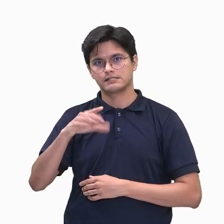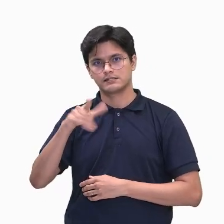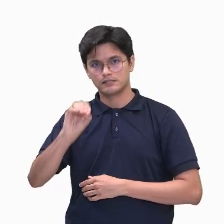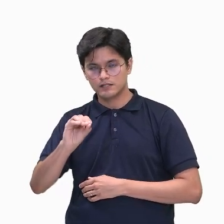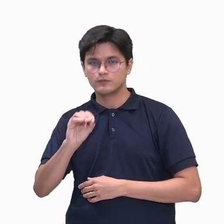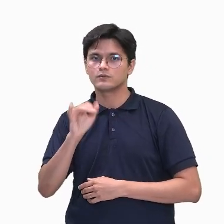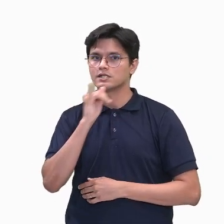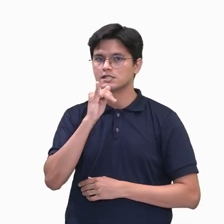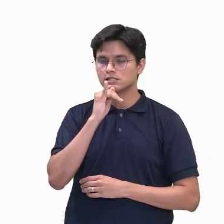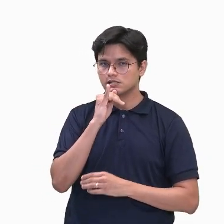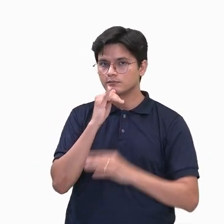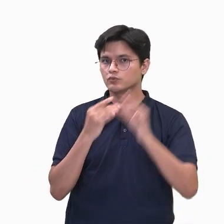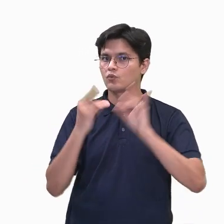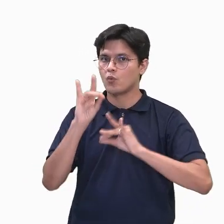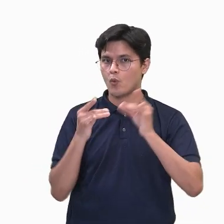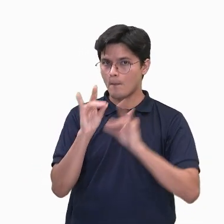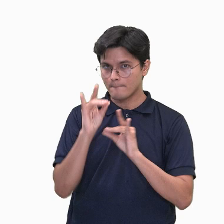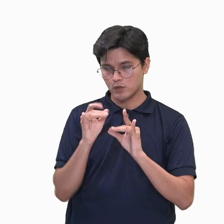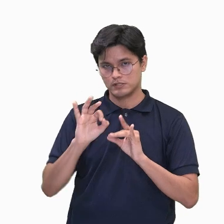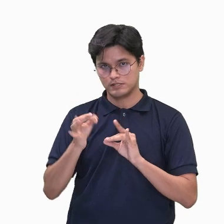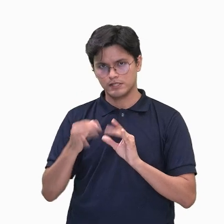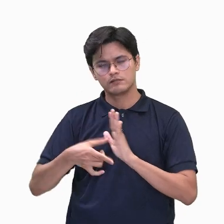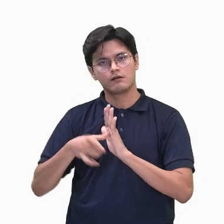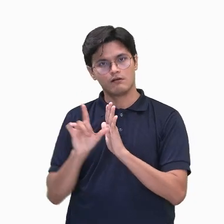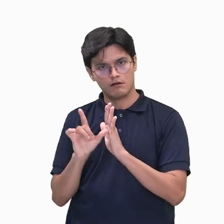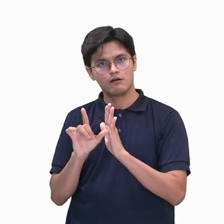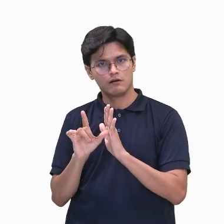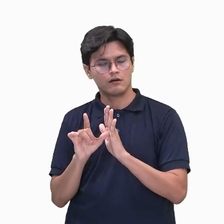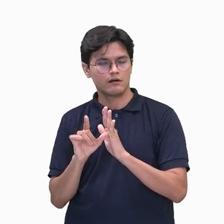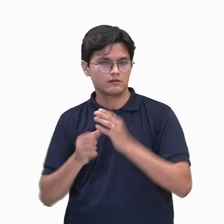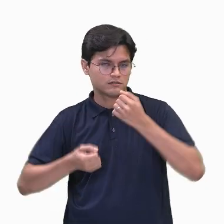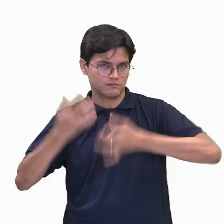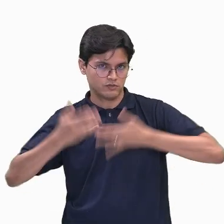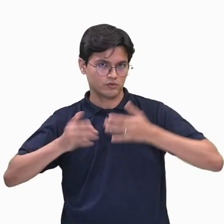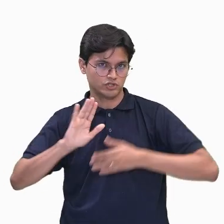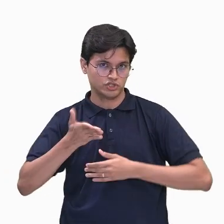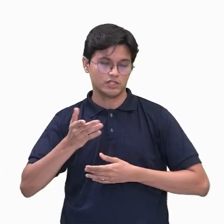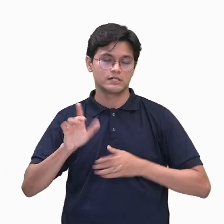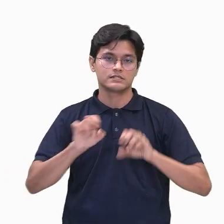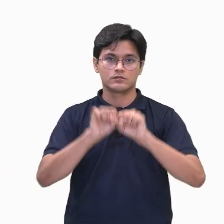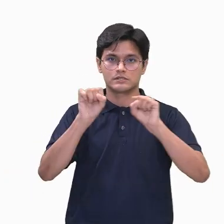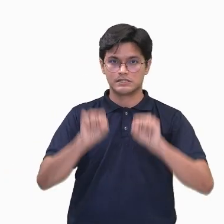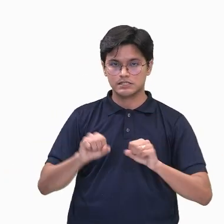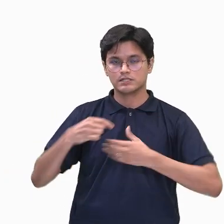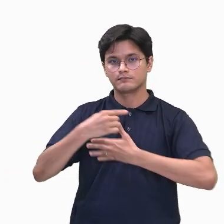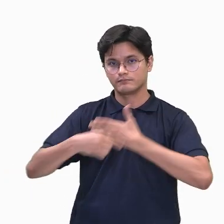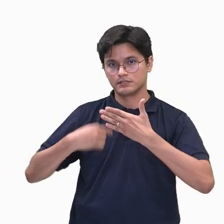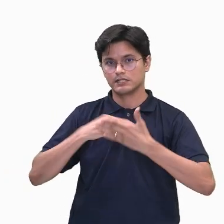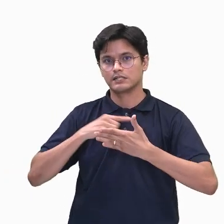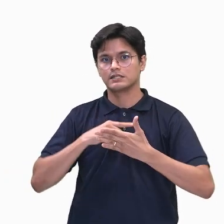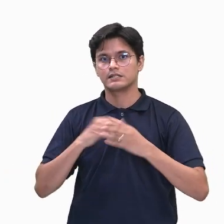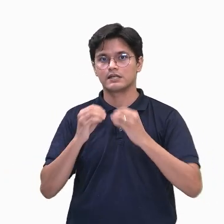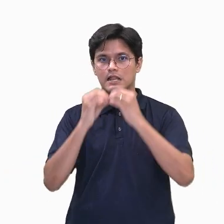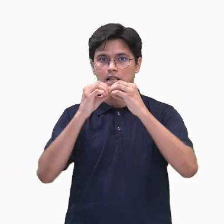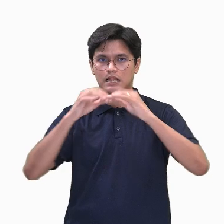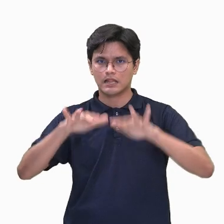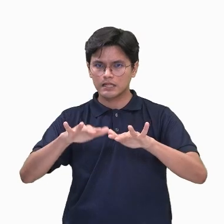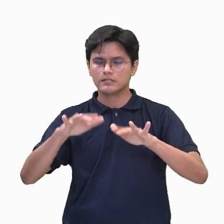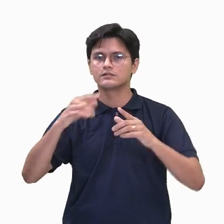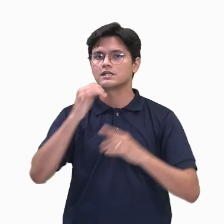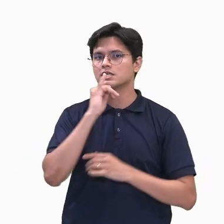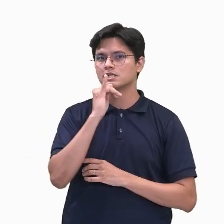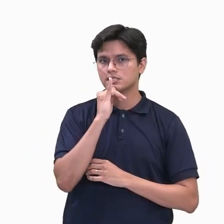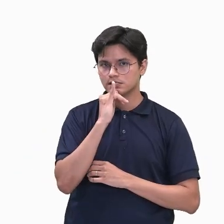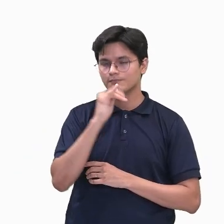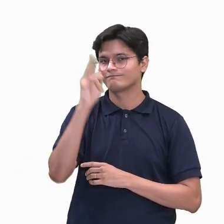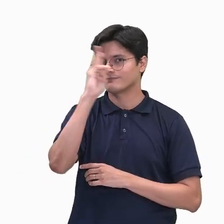gente já comentou anteriormente, certo? Então lá no sistema endócrino a gente vai ter o quê? glândulas. E quais são exemplos de glândulas? Vamos